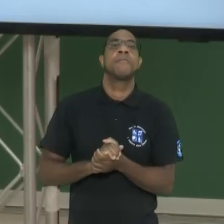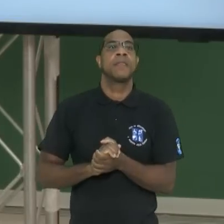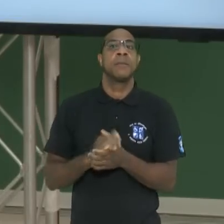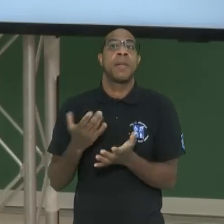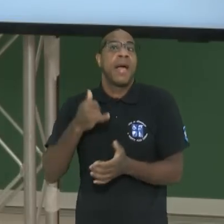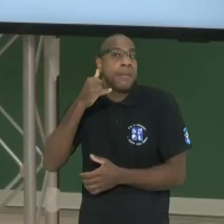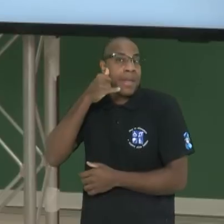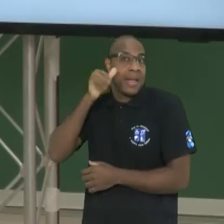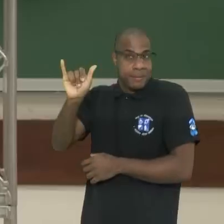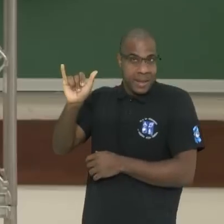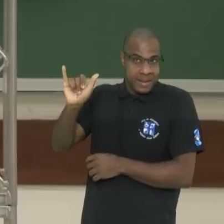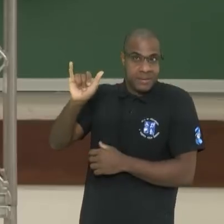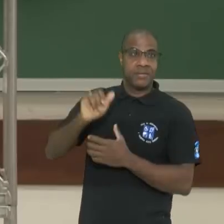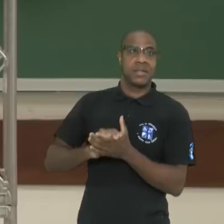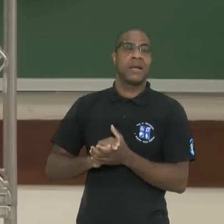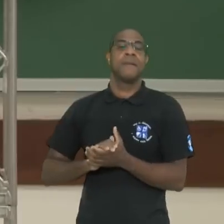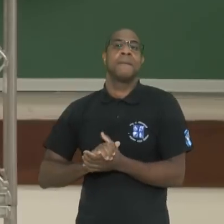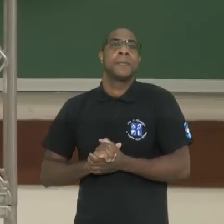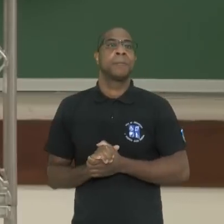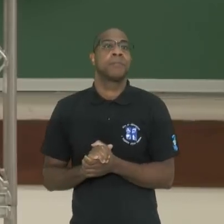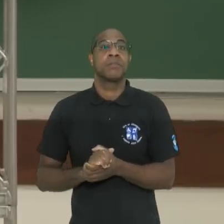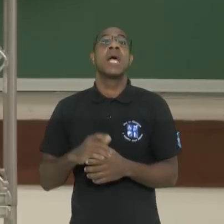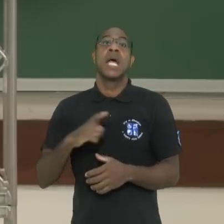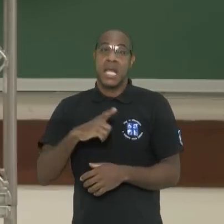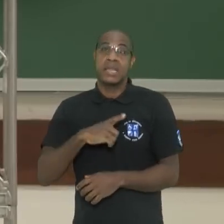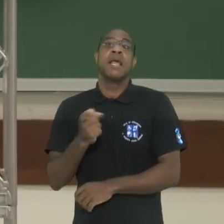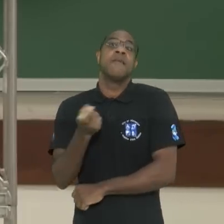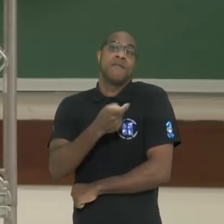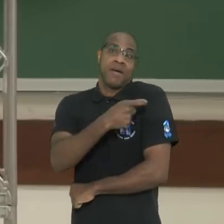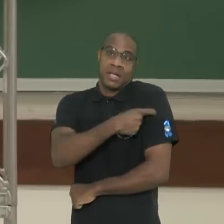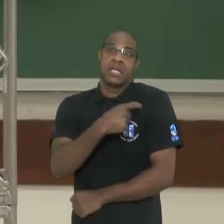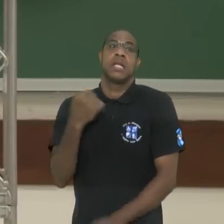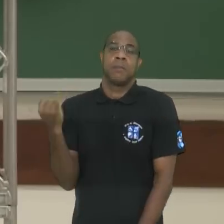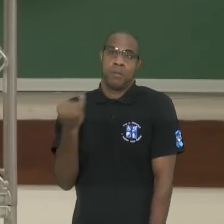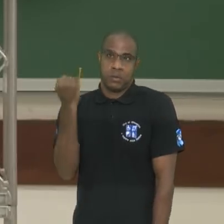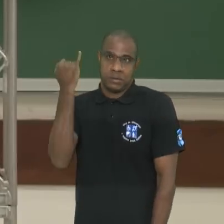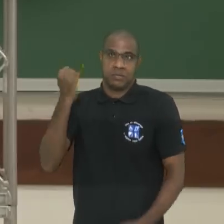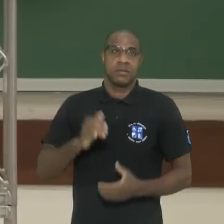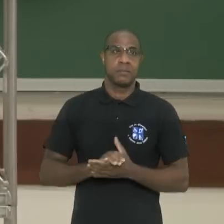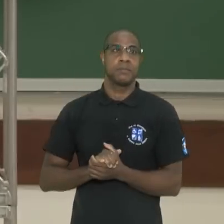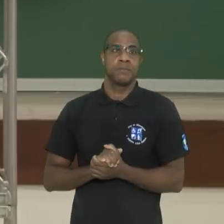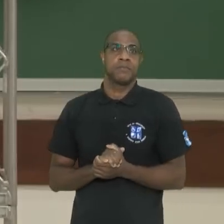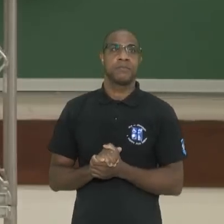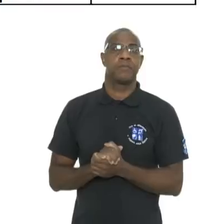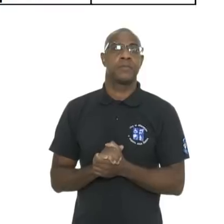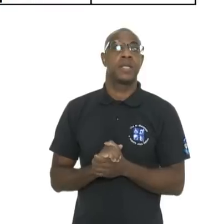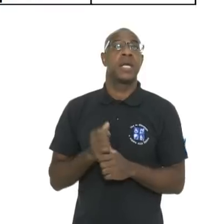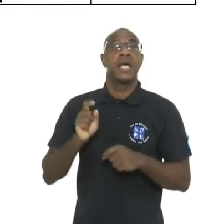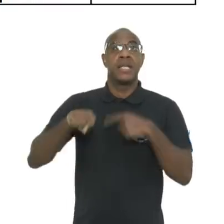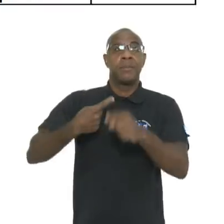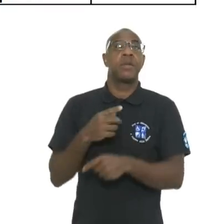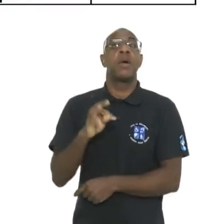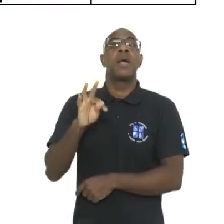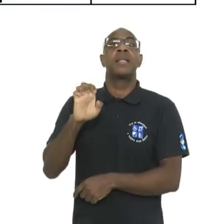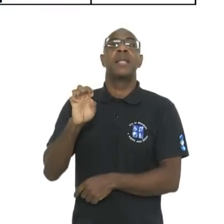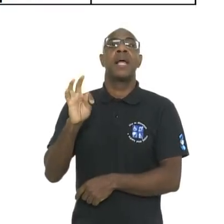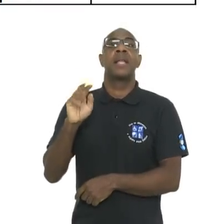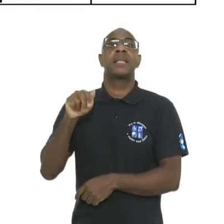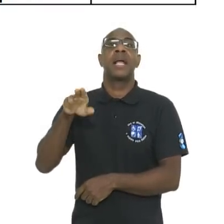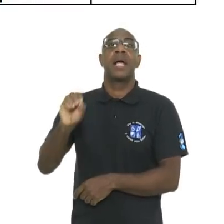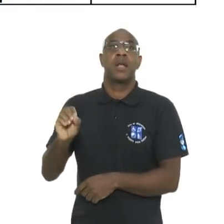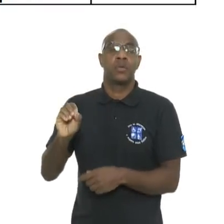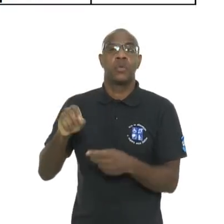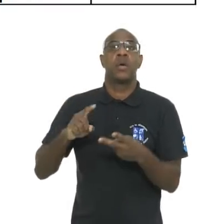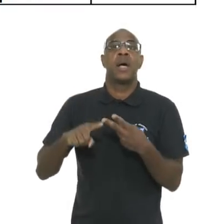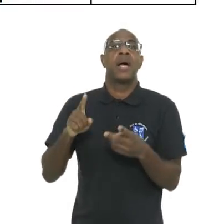doenças para quais existe vacina, importantíssimo mantê-las em dia. Depois vem o tétano, que nós dizemos que é